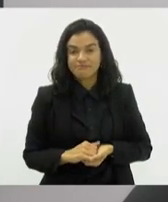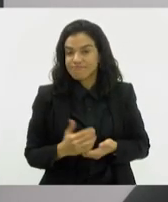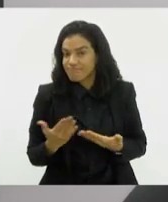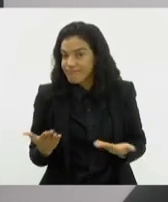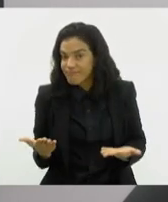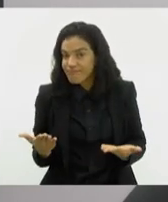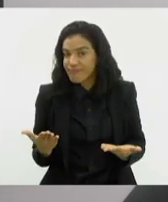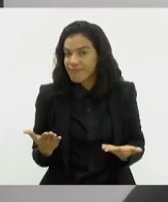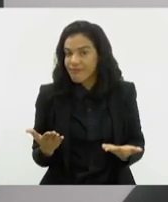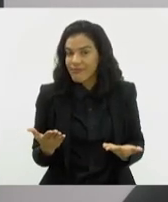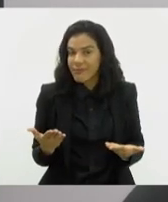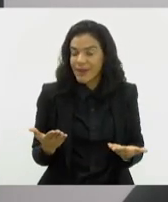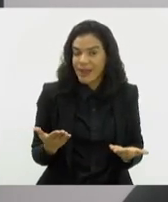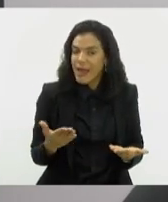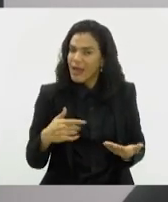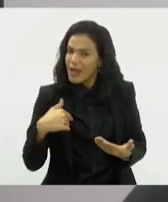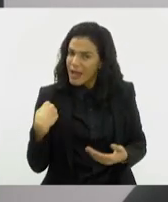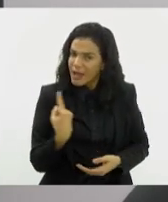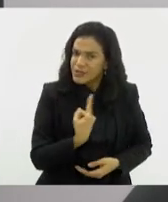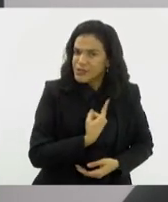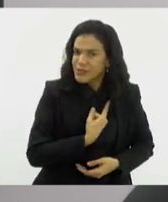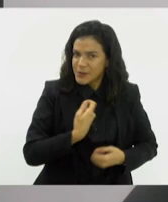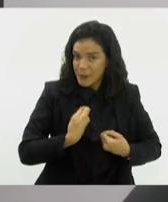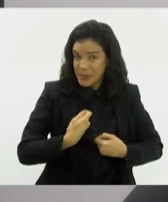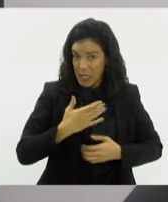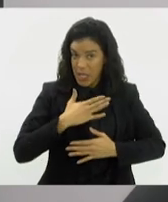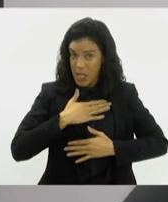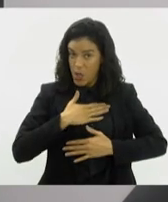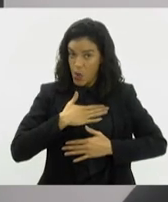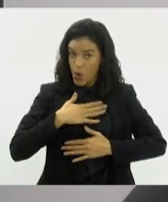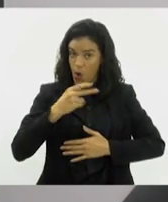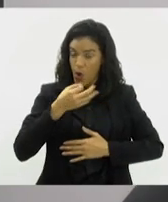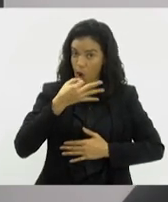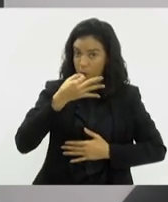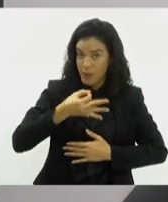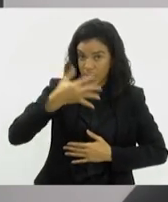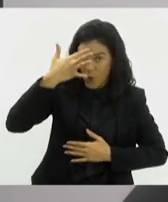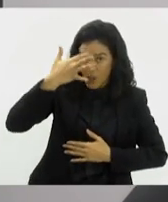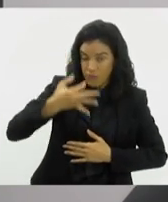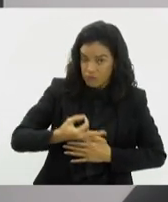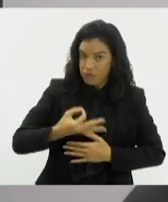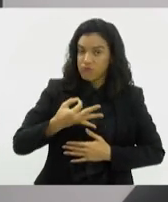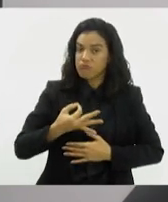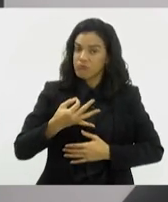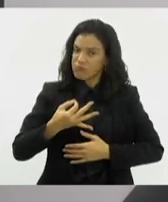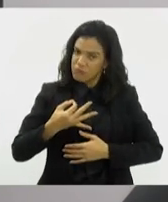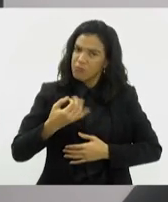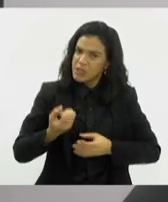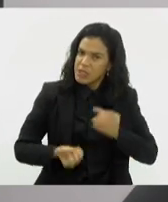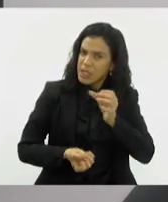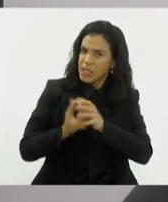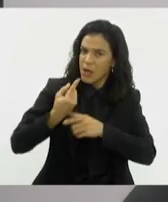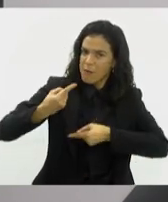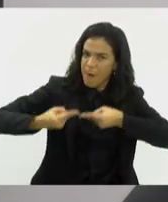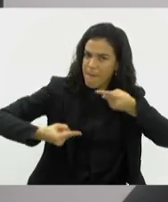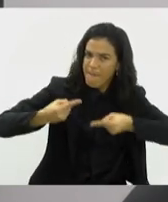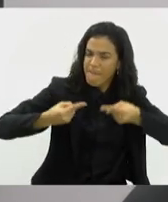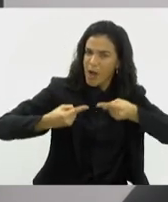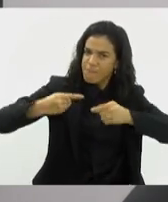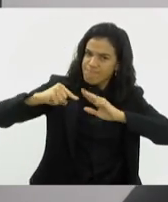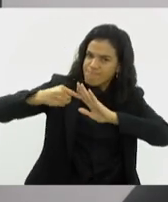gente deveria, no meu entendimento, também gerar uma discussão mais profunda